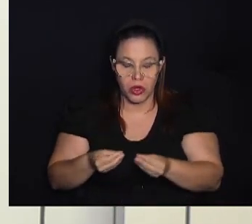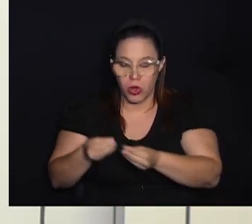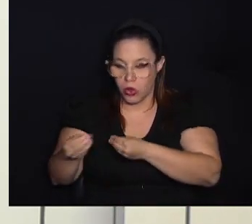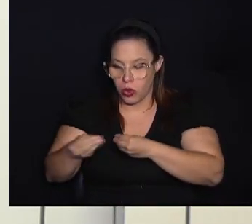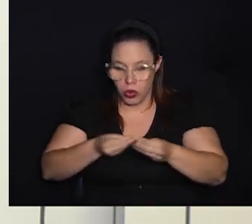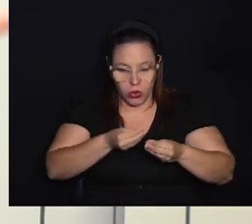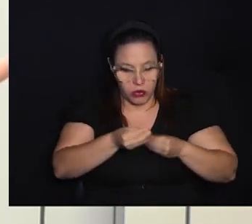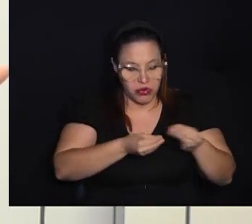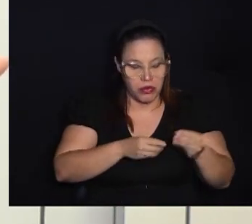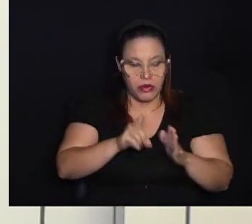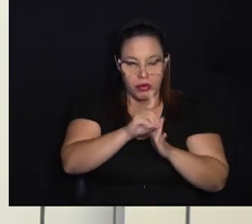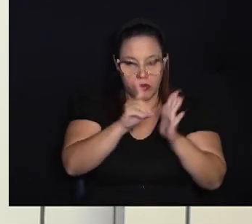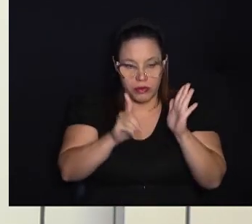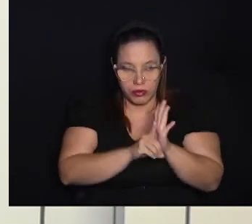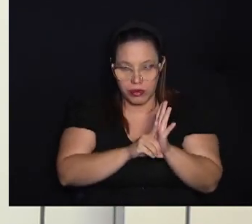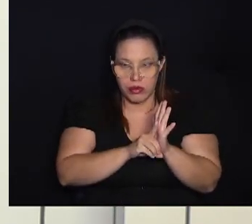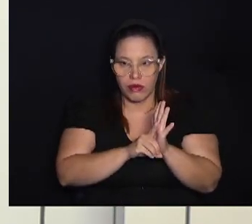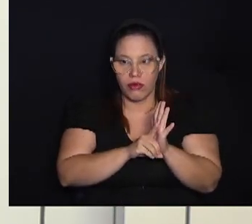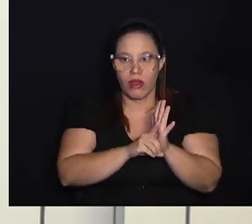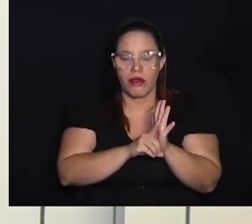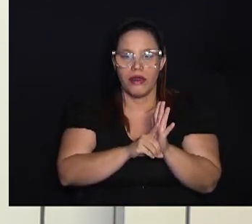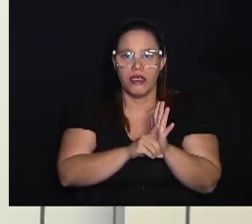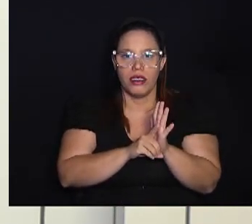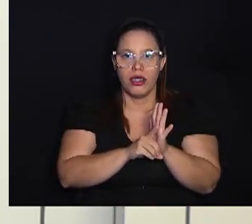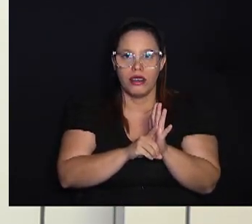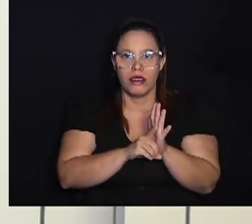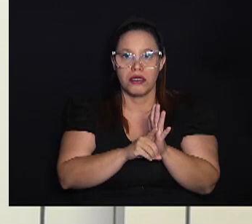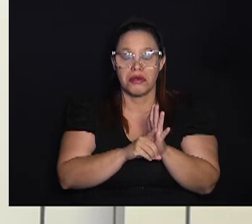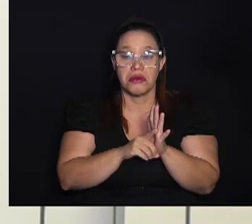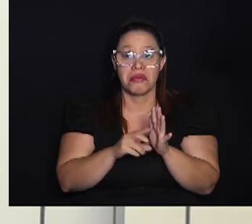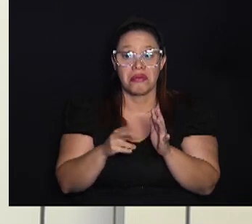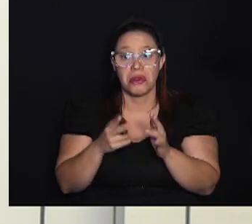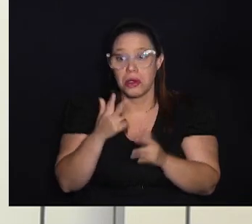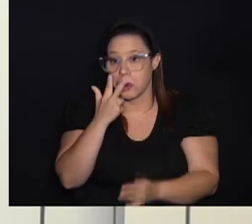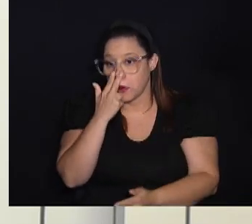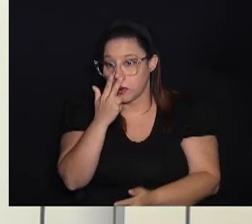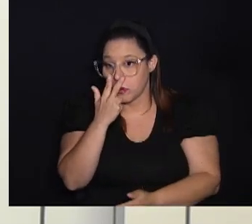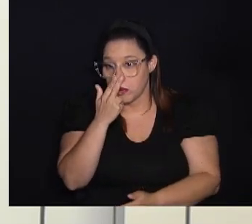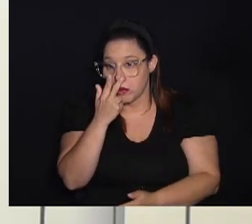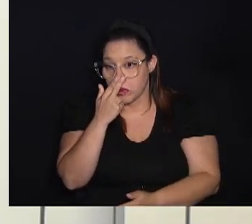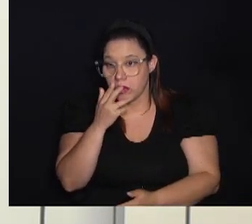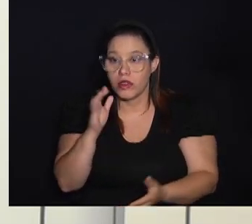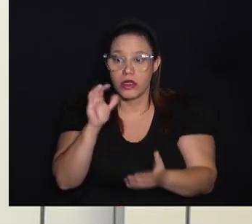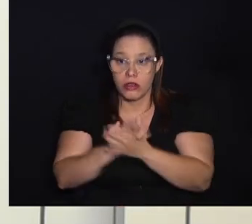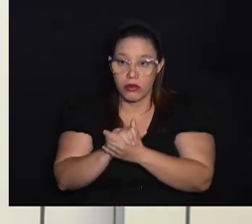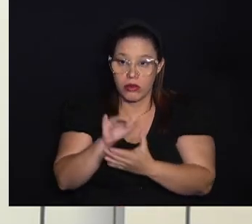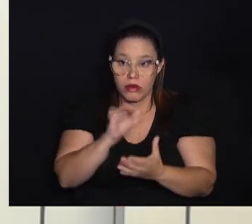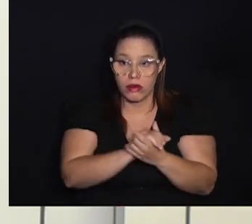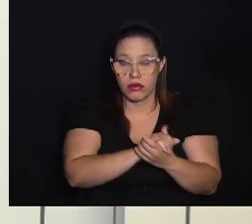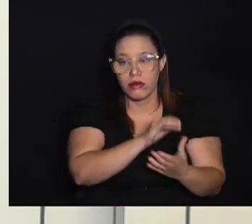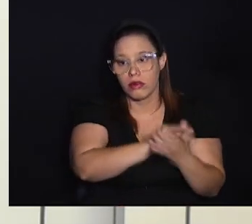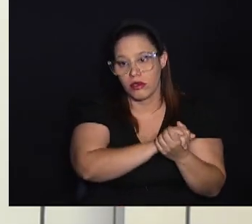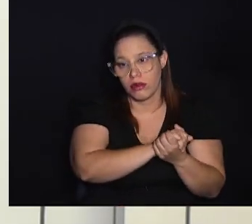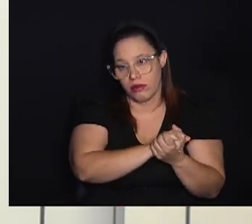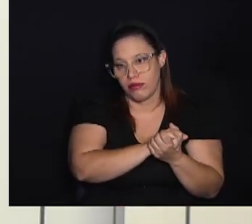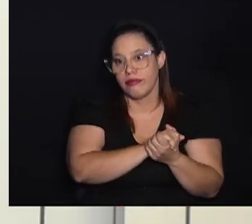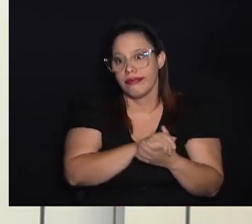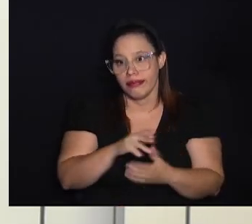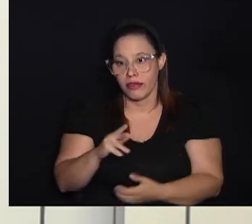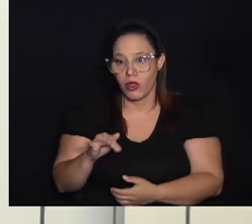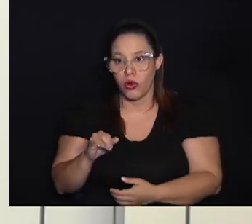e os direitos civis de forma muito semelhantes aos de cônjuges de um casamento